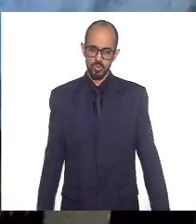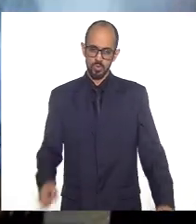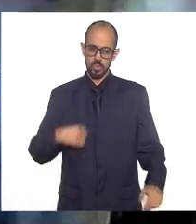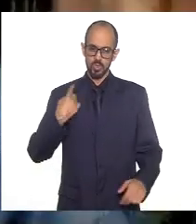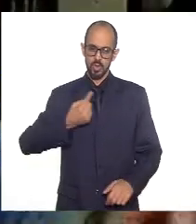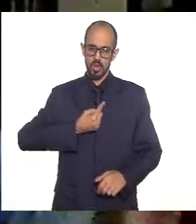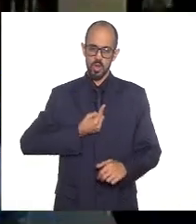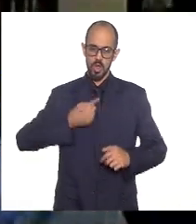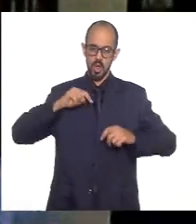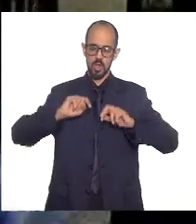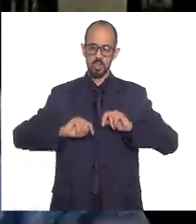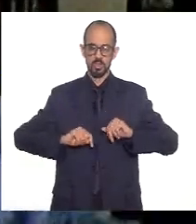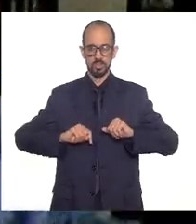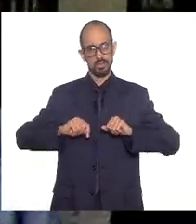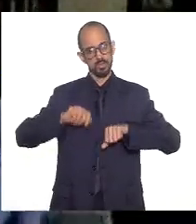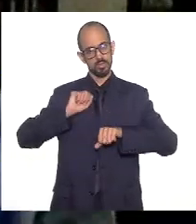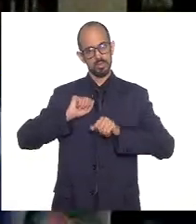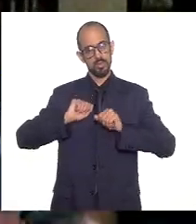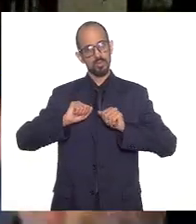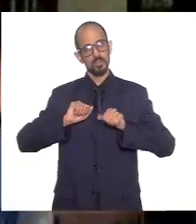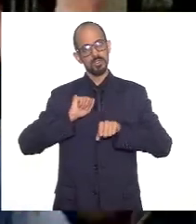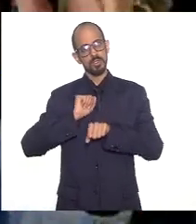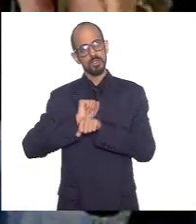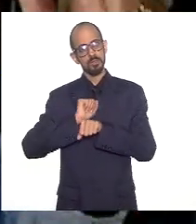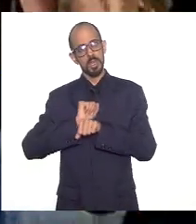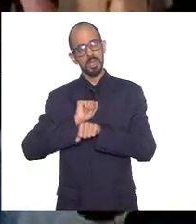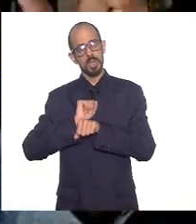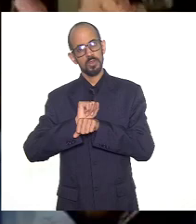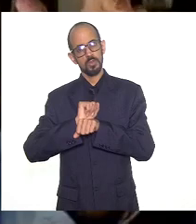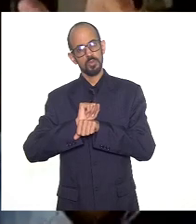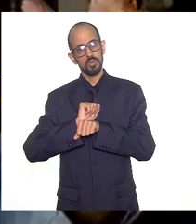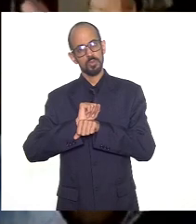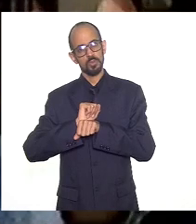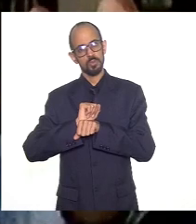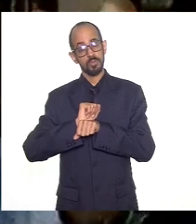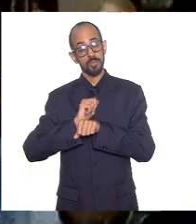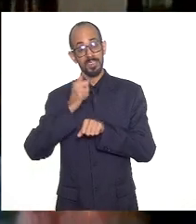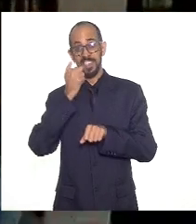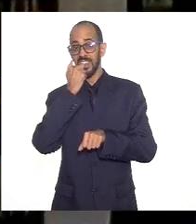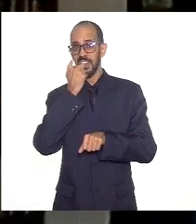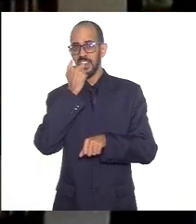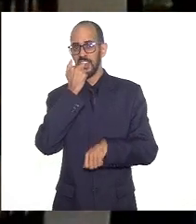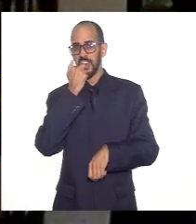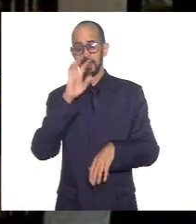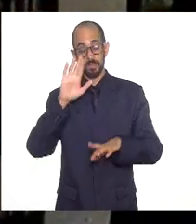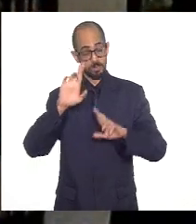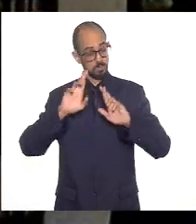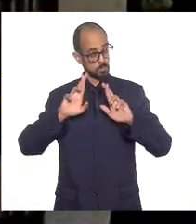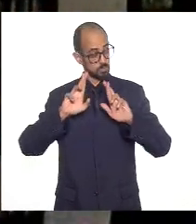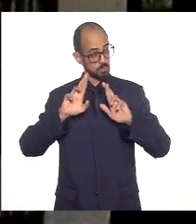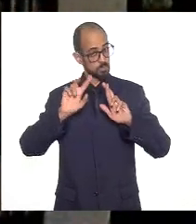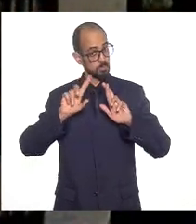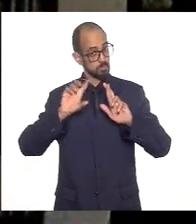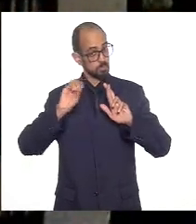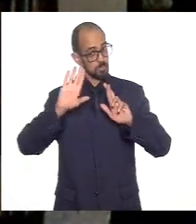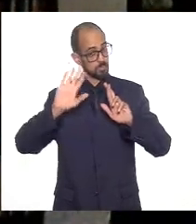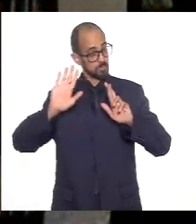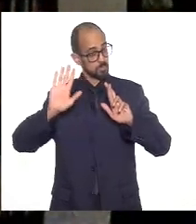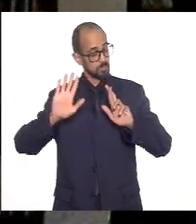gente espera bater na madeira. E realmente esta coisa não venha